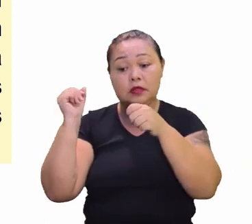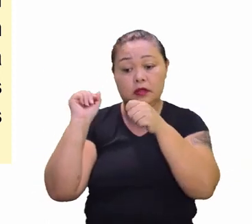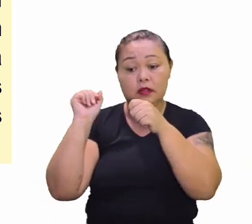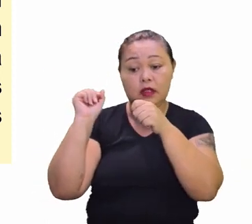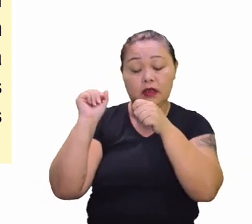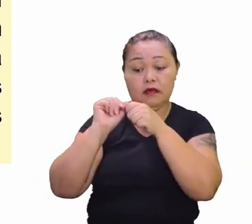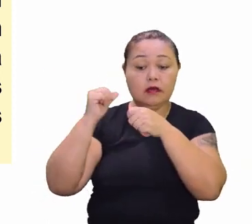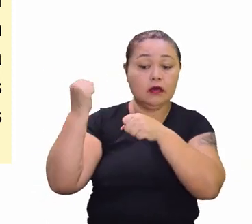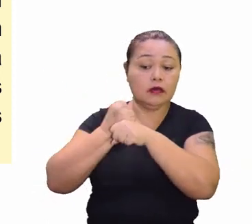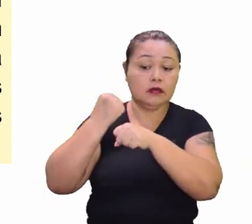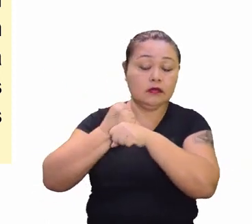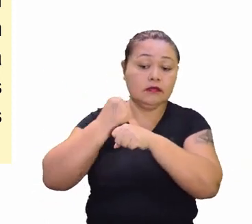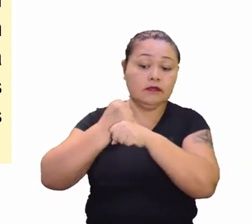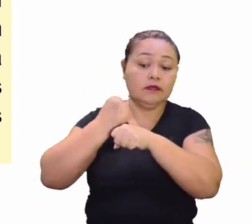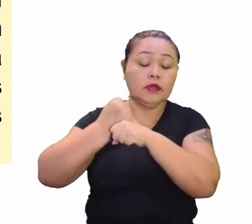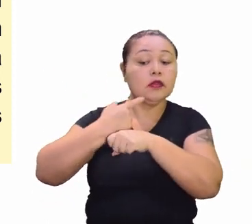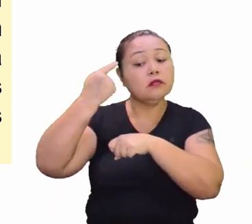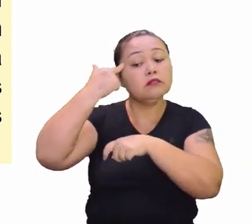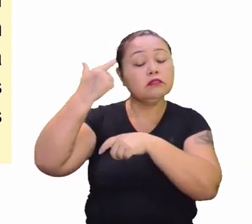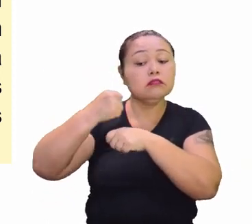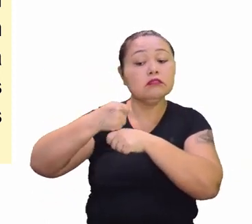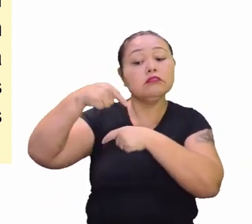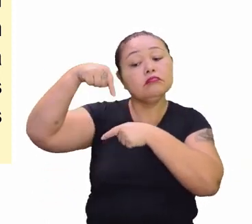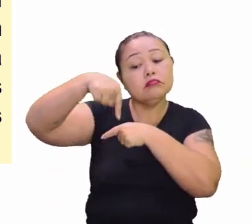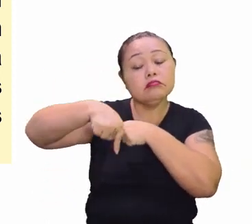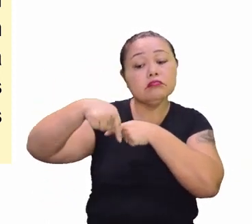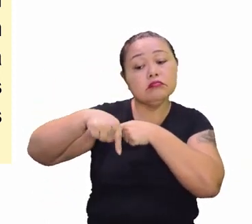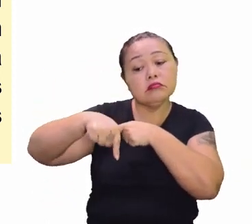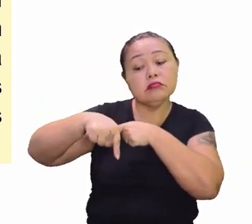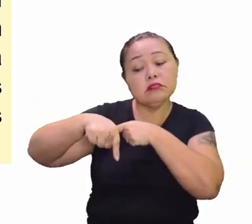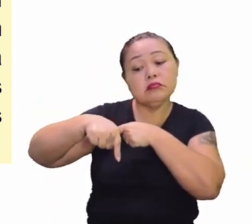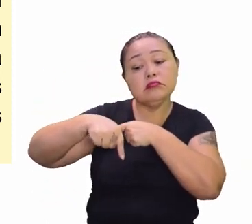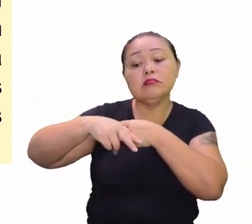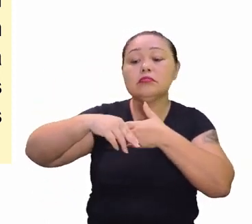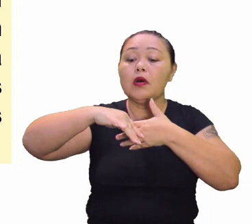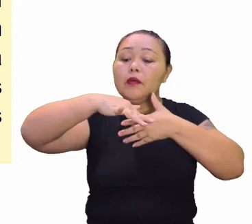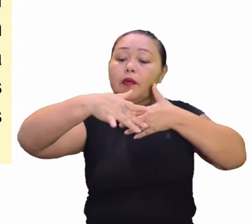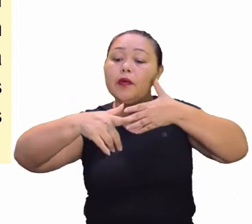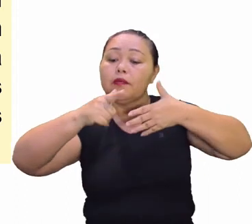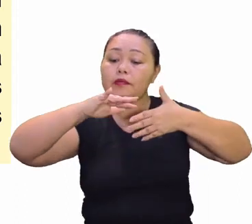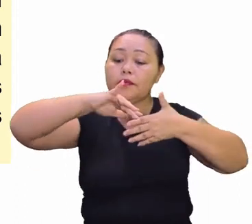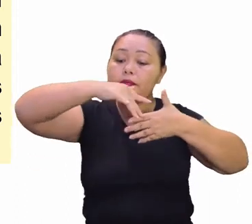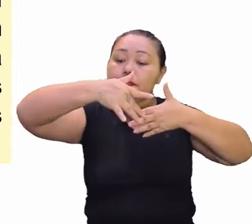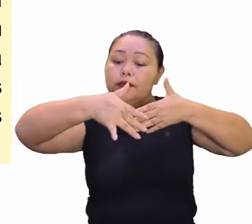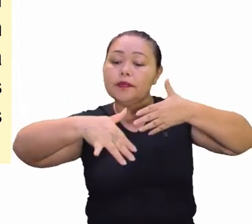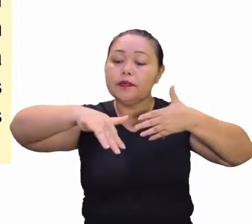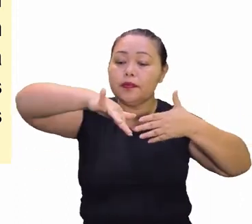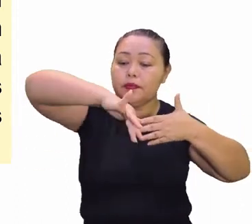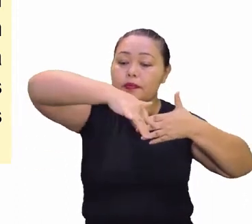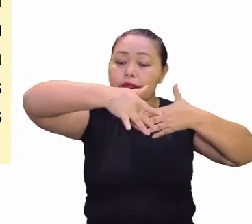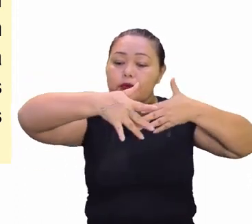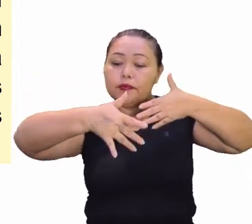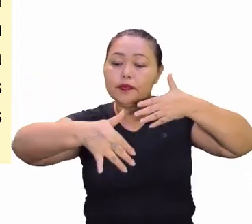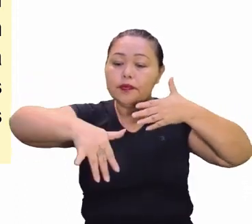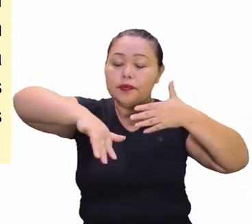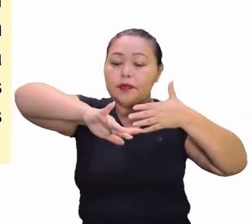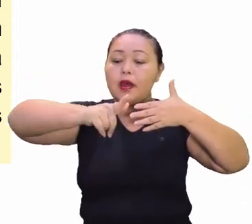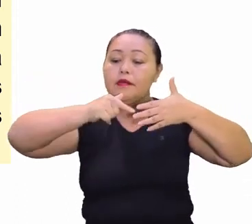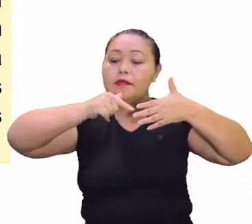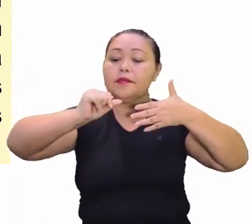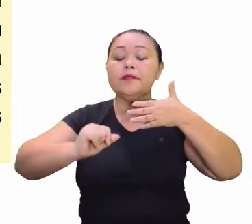hidrelétrica, obviamente a gente tem que pensar que ali tem pelo menos uma corredeira. Exatamente. Tem que ter a queda d'água. Queda